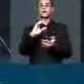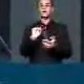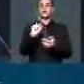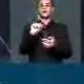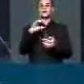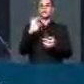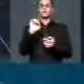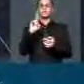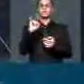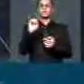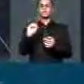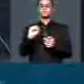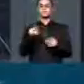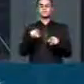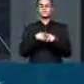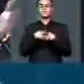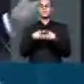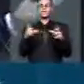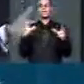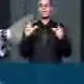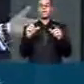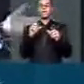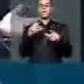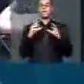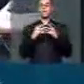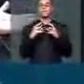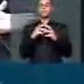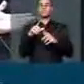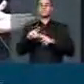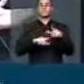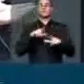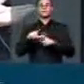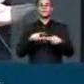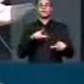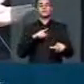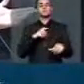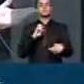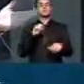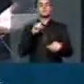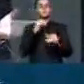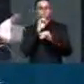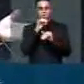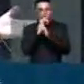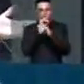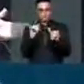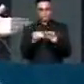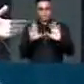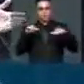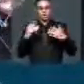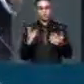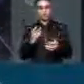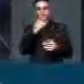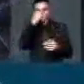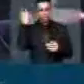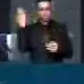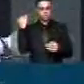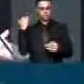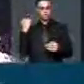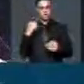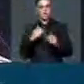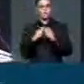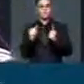esses pequenos trabalhadores que têm, só para você ter uma ideia, na época, quando um pronafiano tirou um empréstimo, ele chegou a tirar um